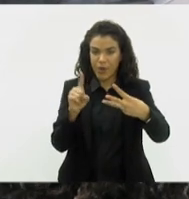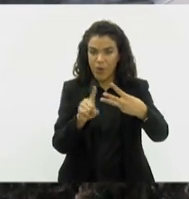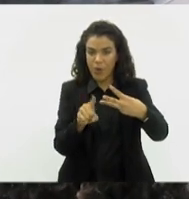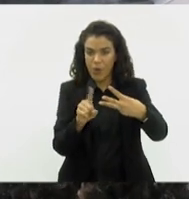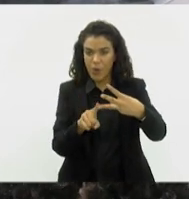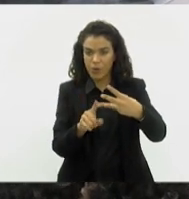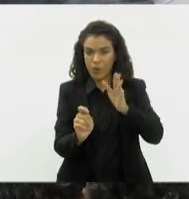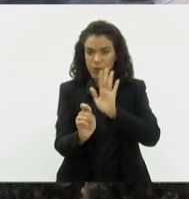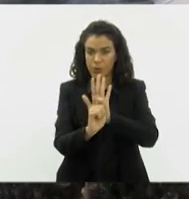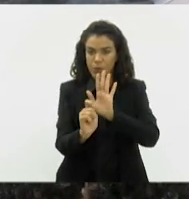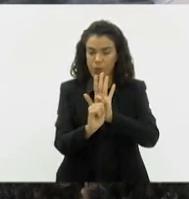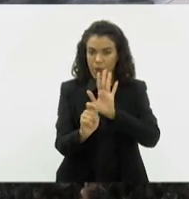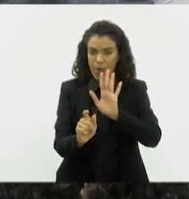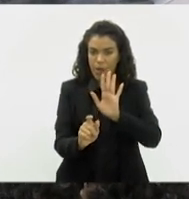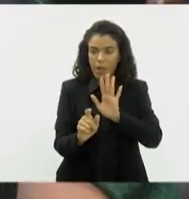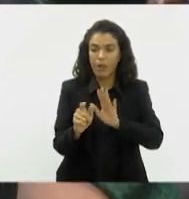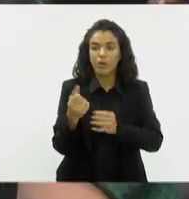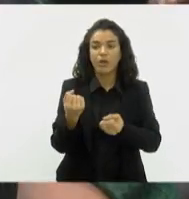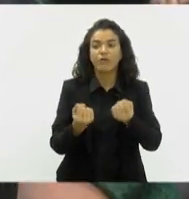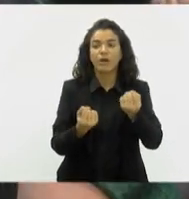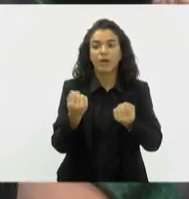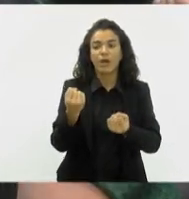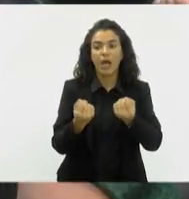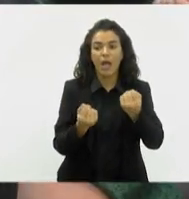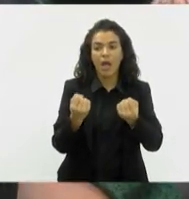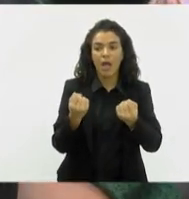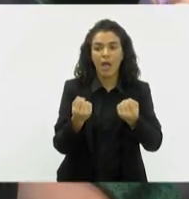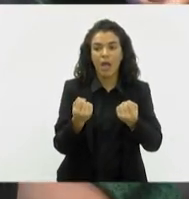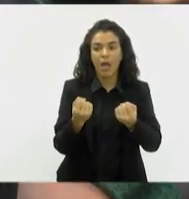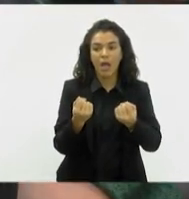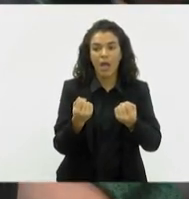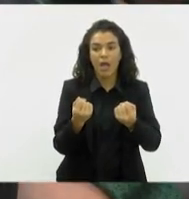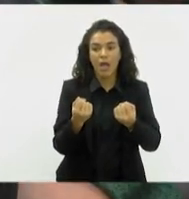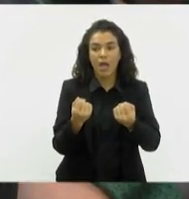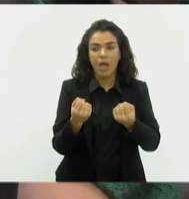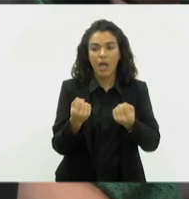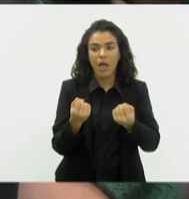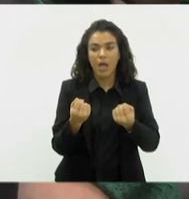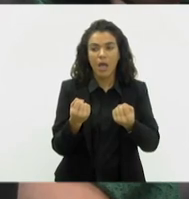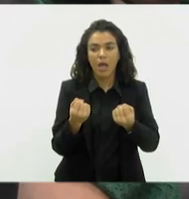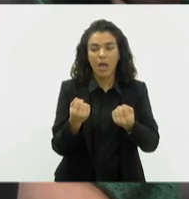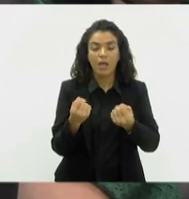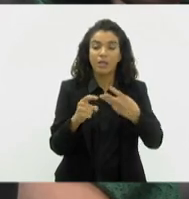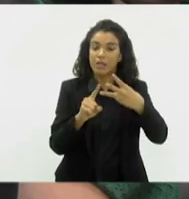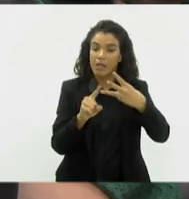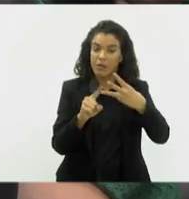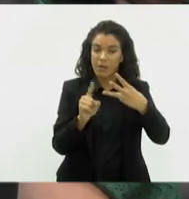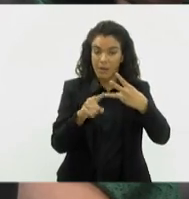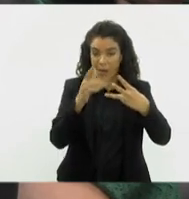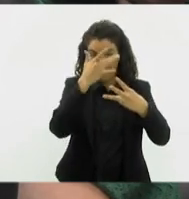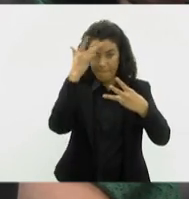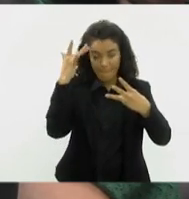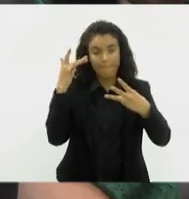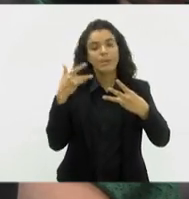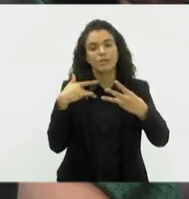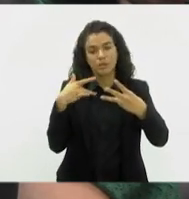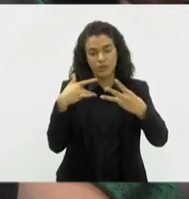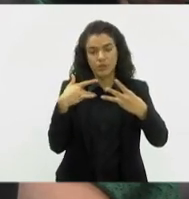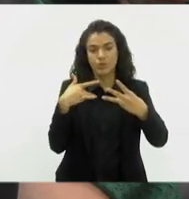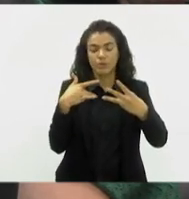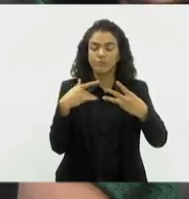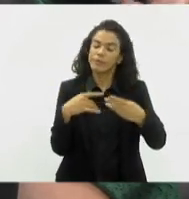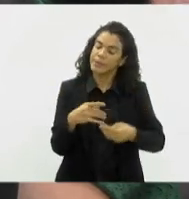teve? Não, esse eu estava num carro no qual pessoas foram... É o terceiro episódio criminoso. Pessoas foram presas com drogas deputada e